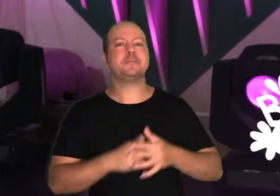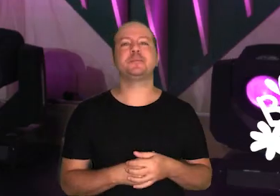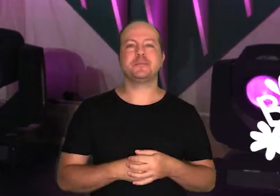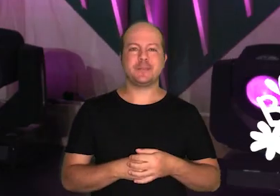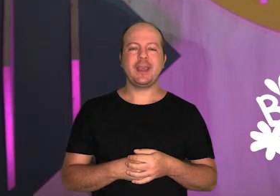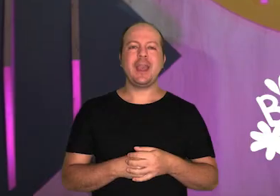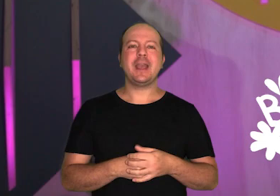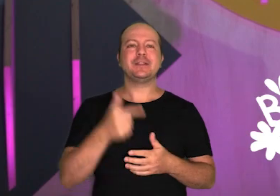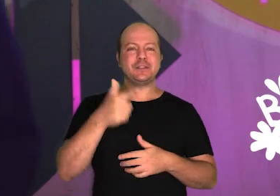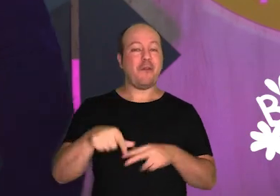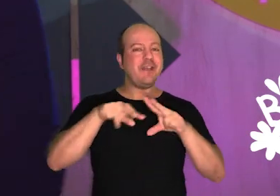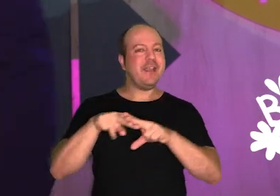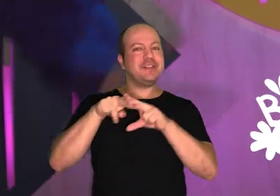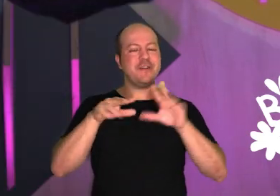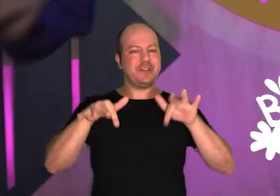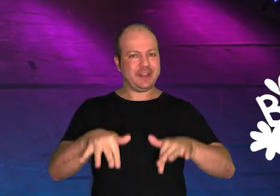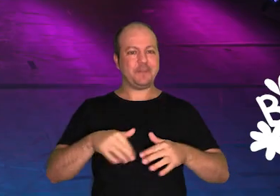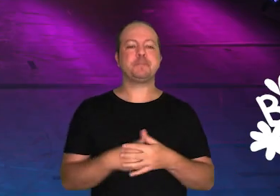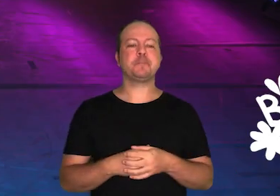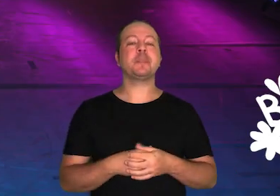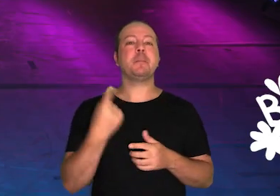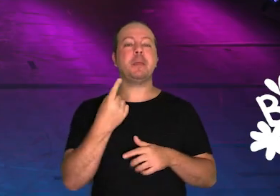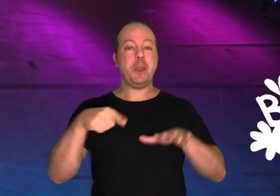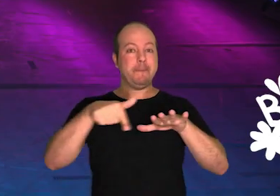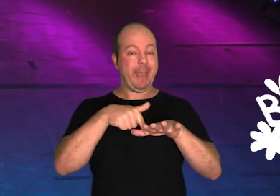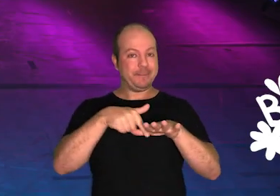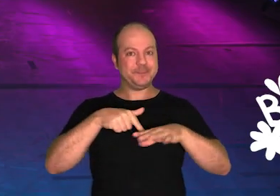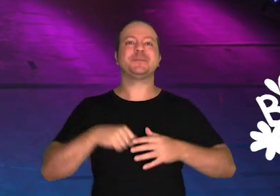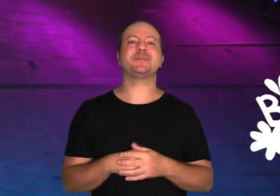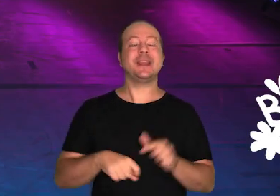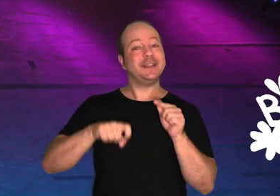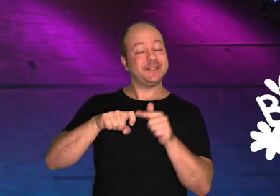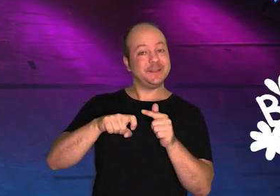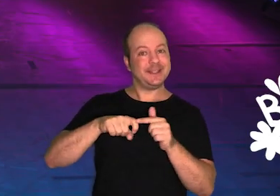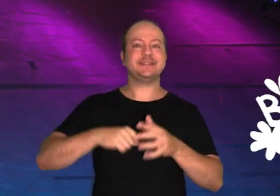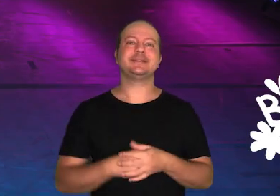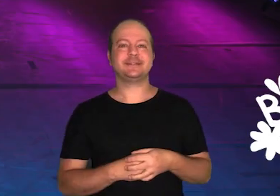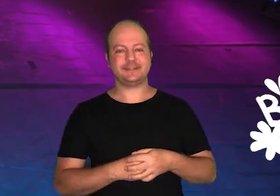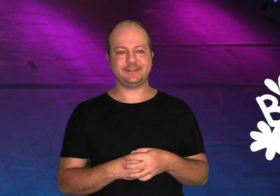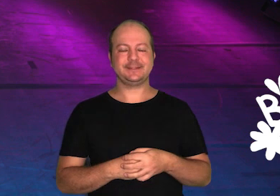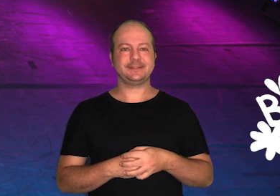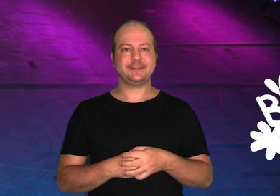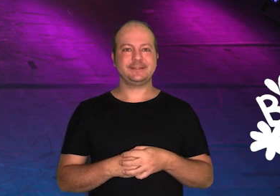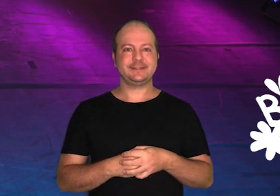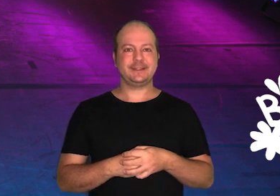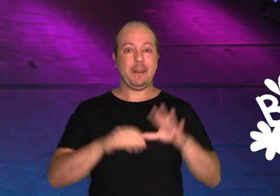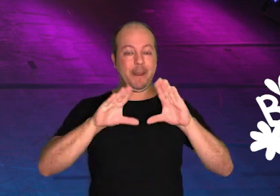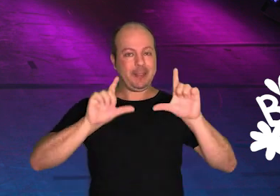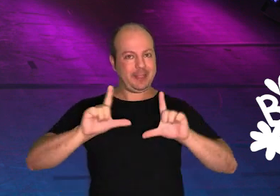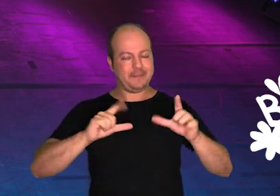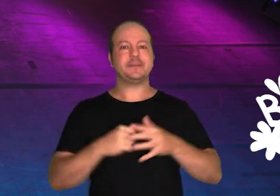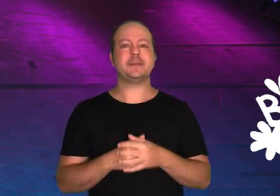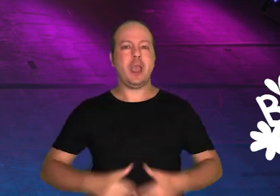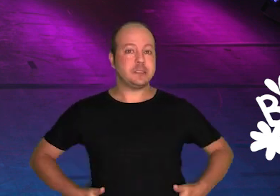à revisão final disso aqui. Aquecemos os pés, os joelhos, a televisão,